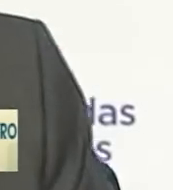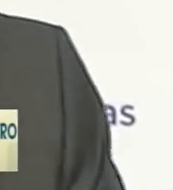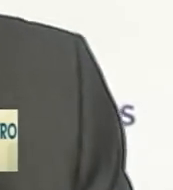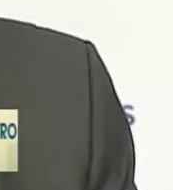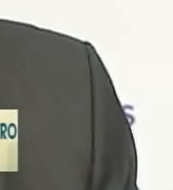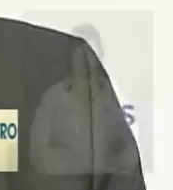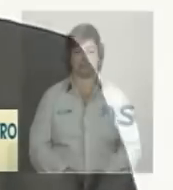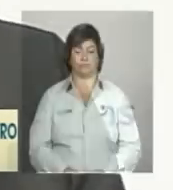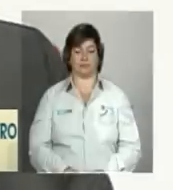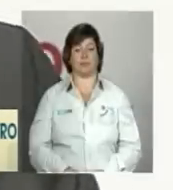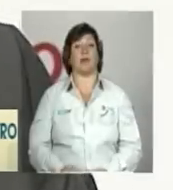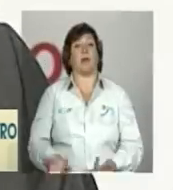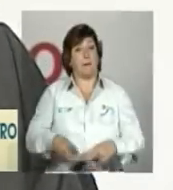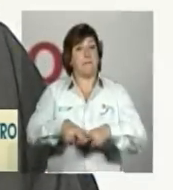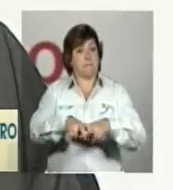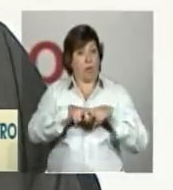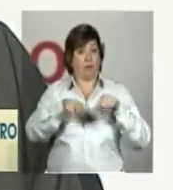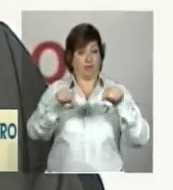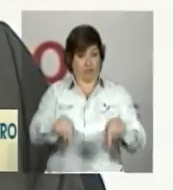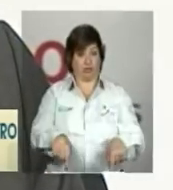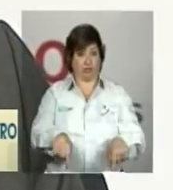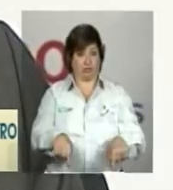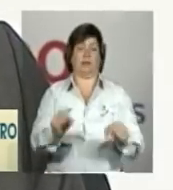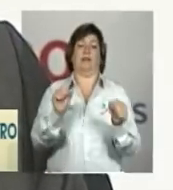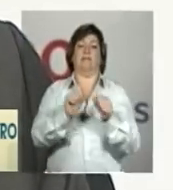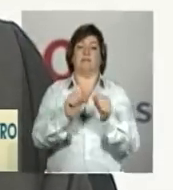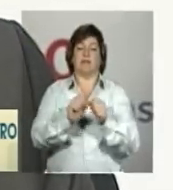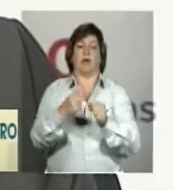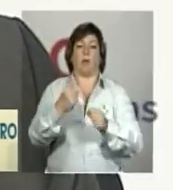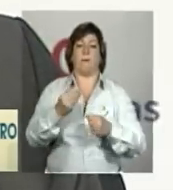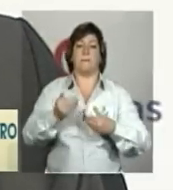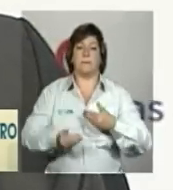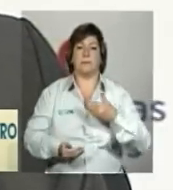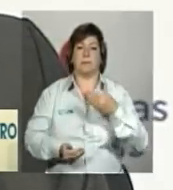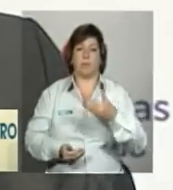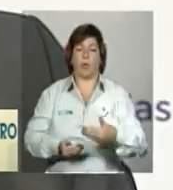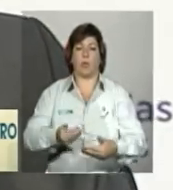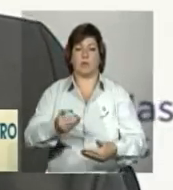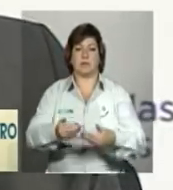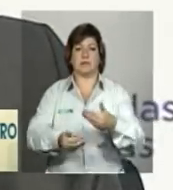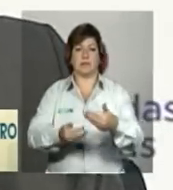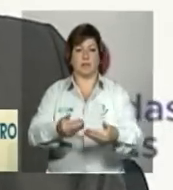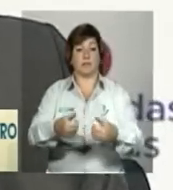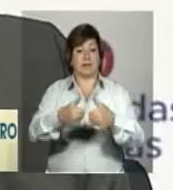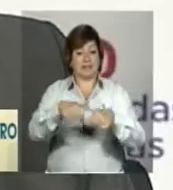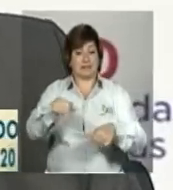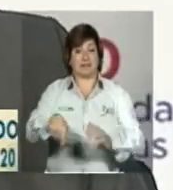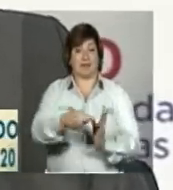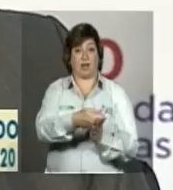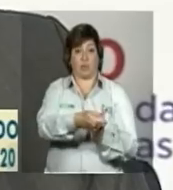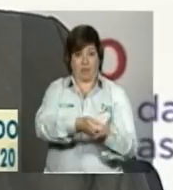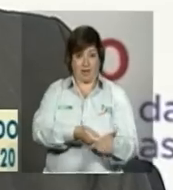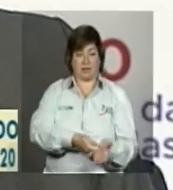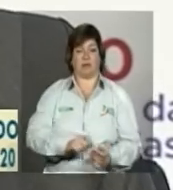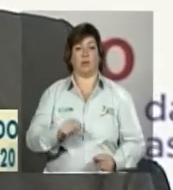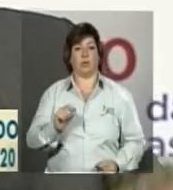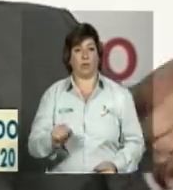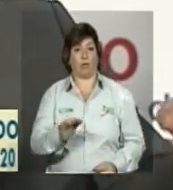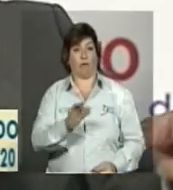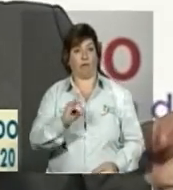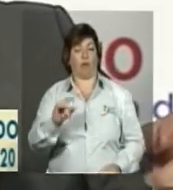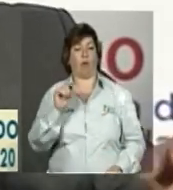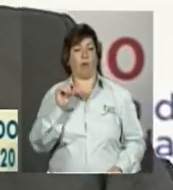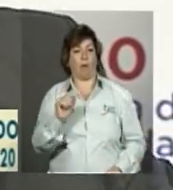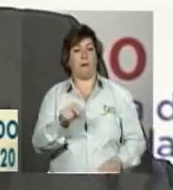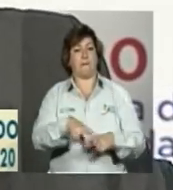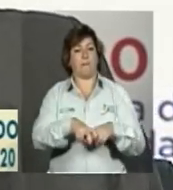É exatamente por causa disso que se cria um processo que está no texto, que foi objeto da